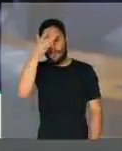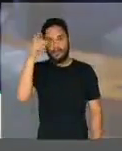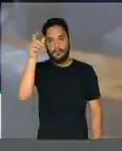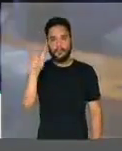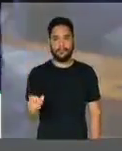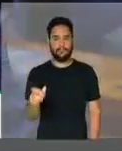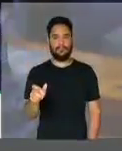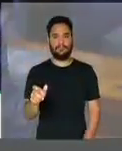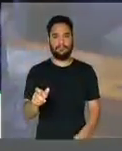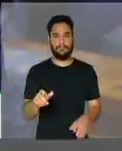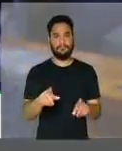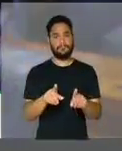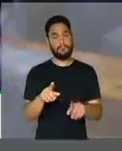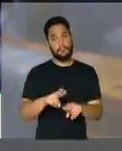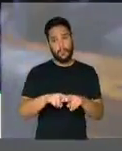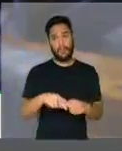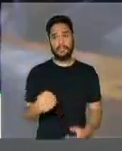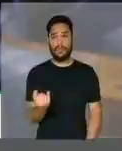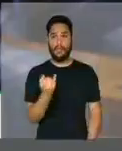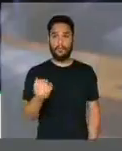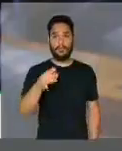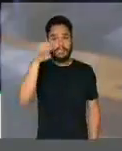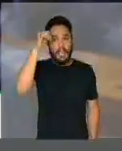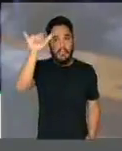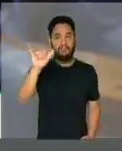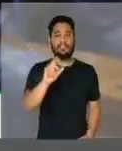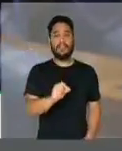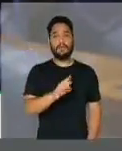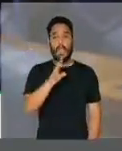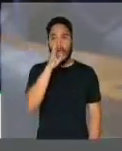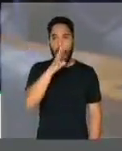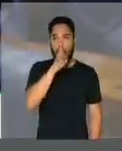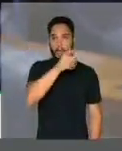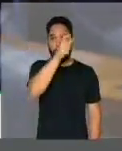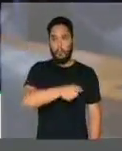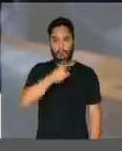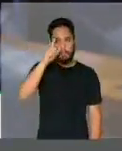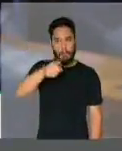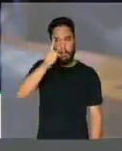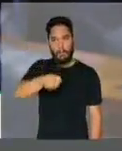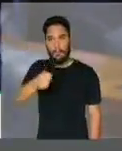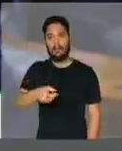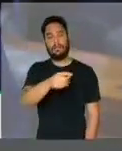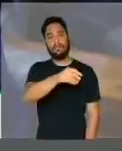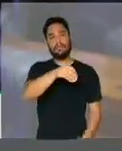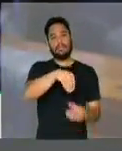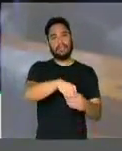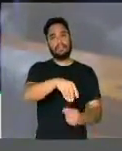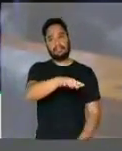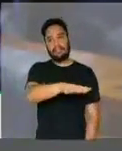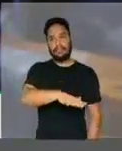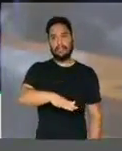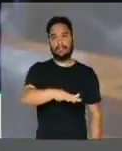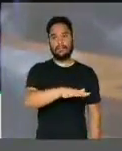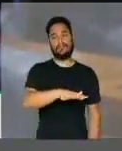ponto importante, é evitar o abuso de autoridade por parte